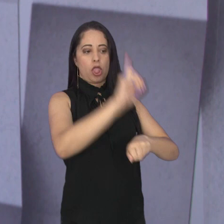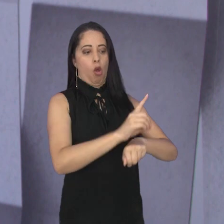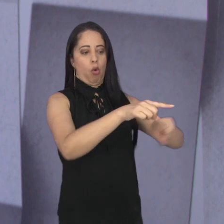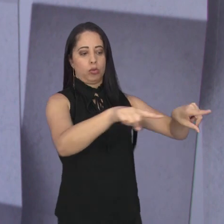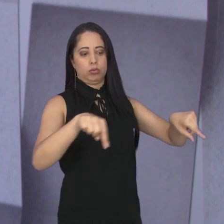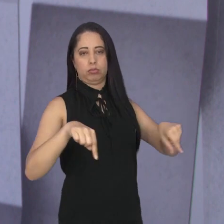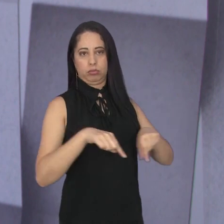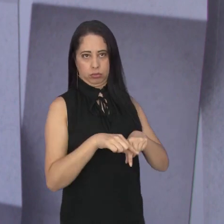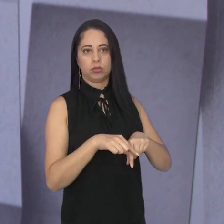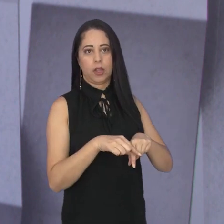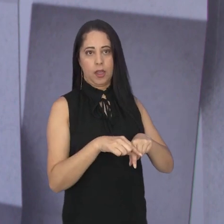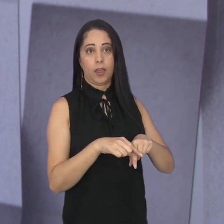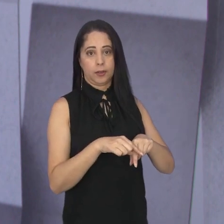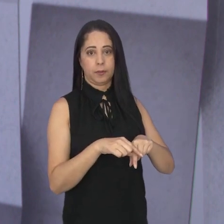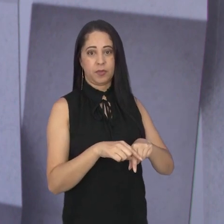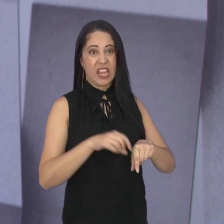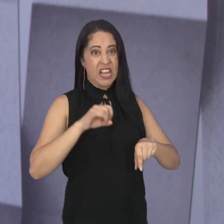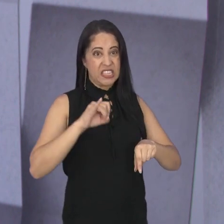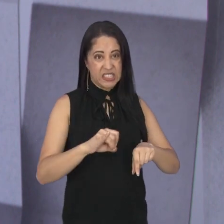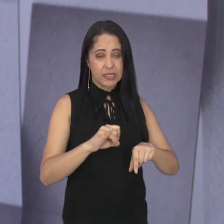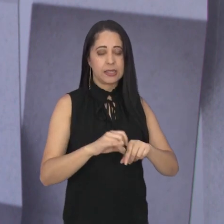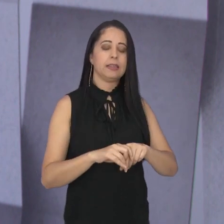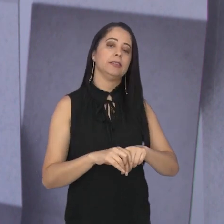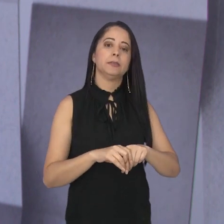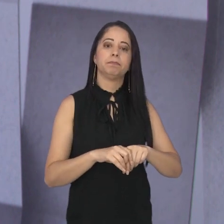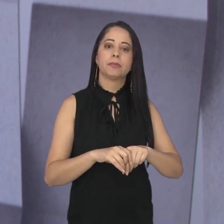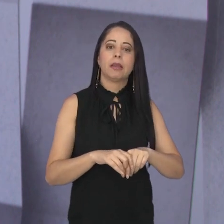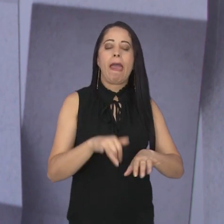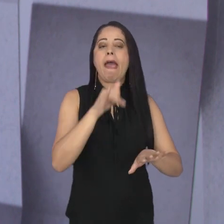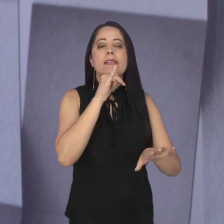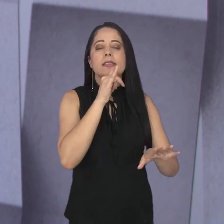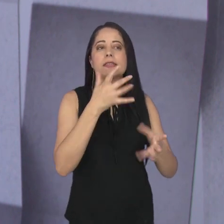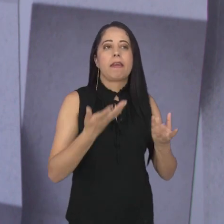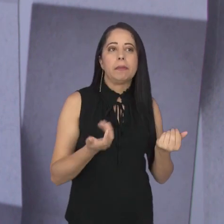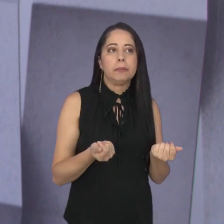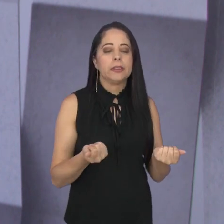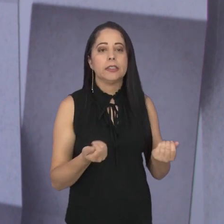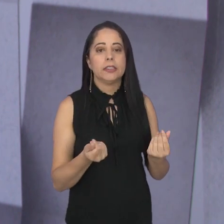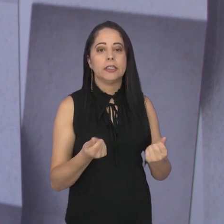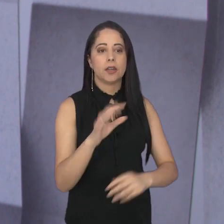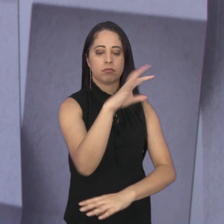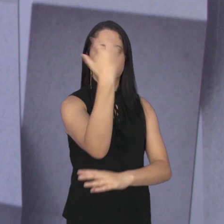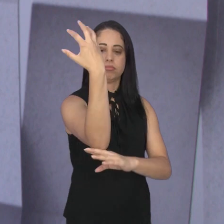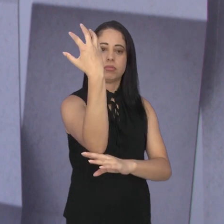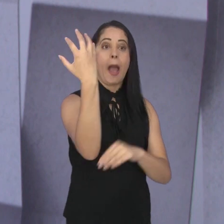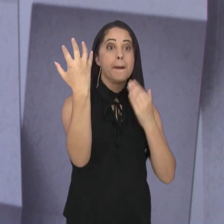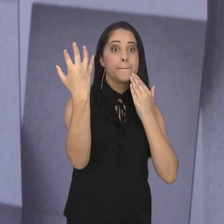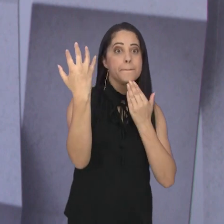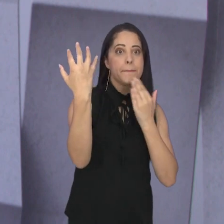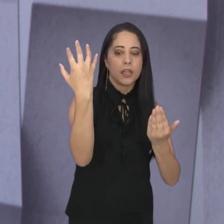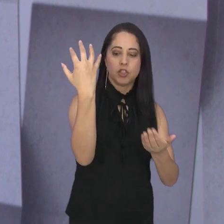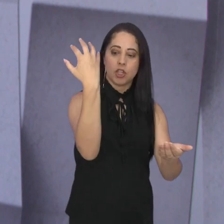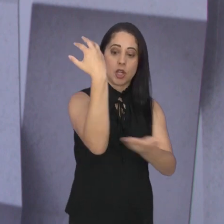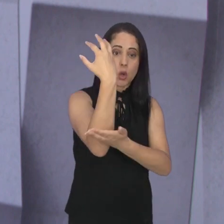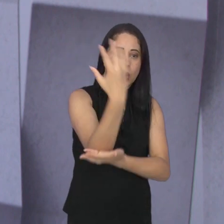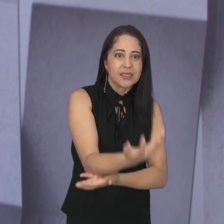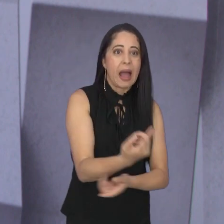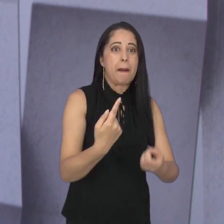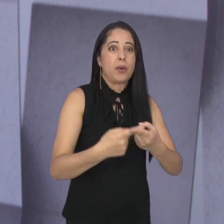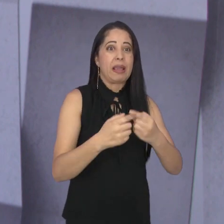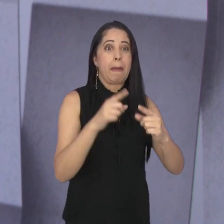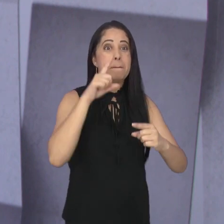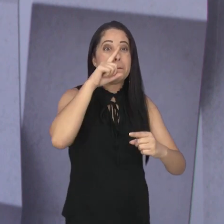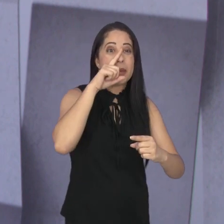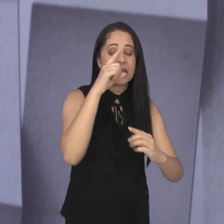do proprietário da área. Se houver a solicitação, por exemplo, de corte de árvore em razão do